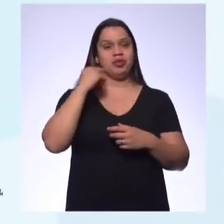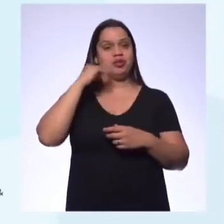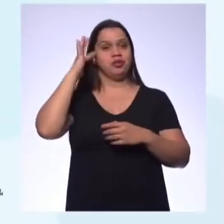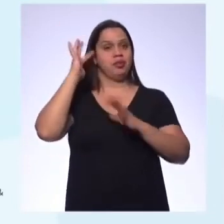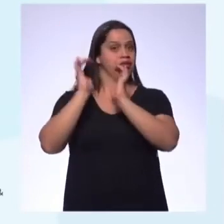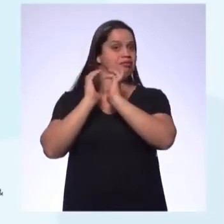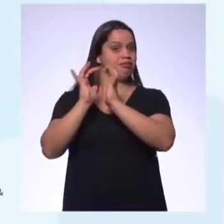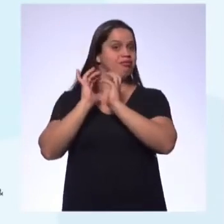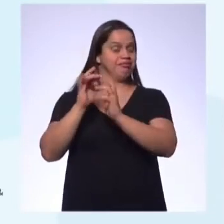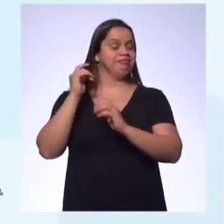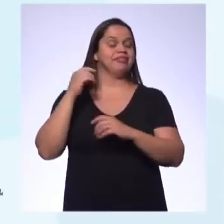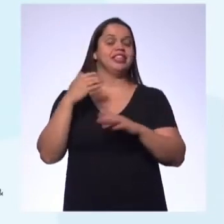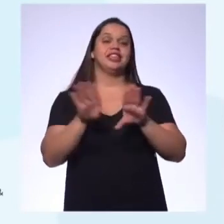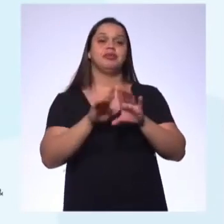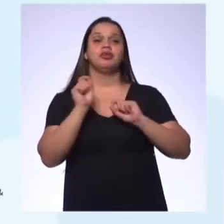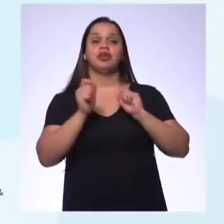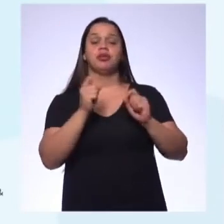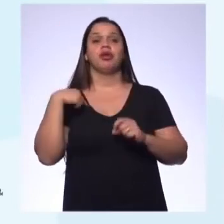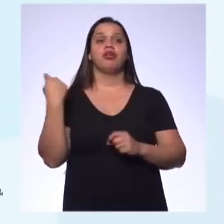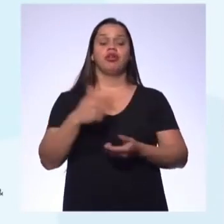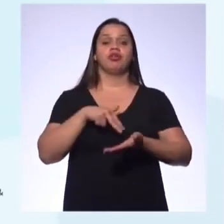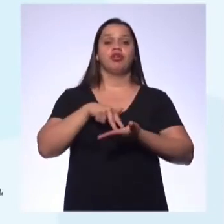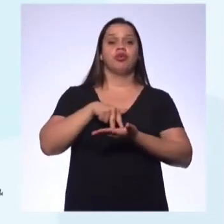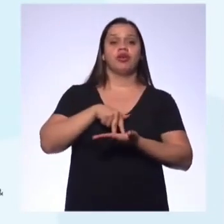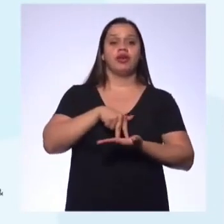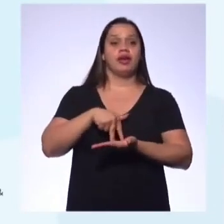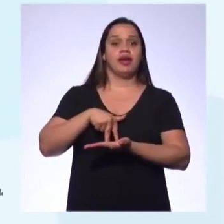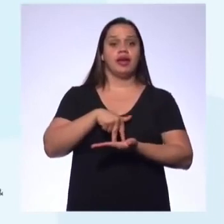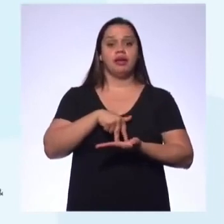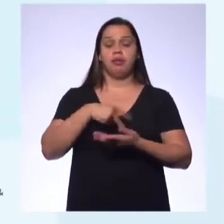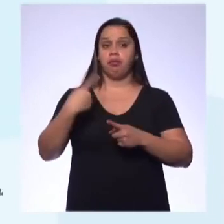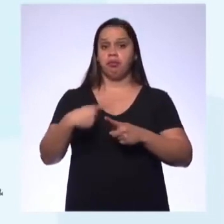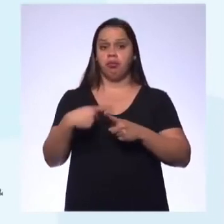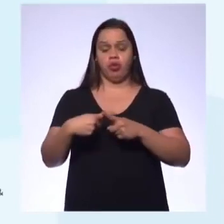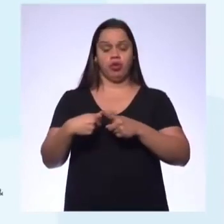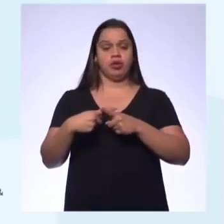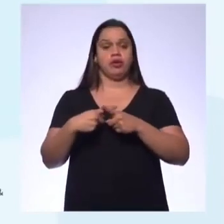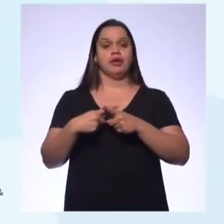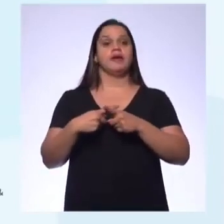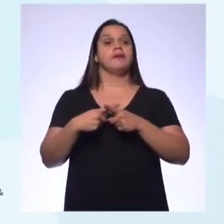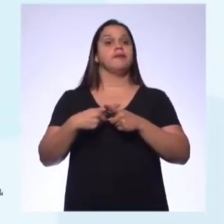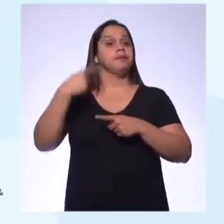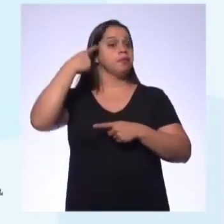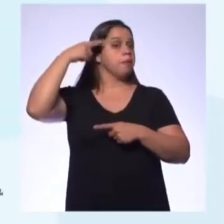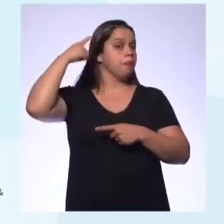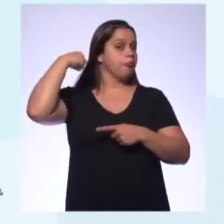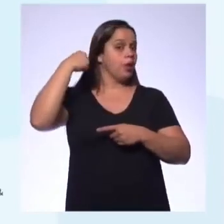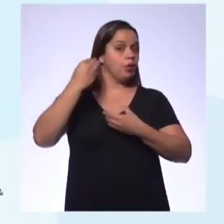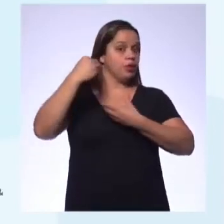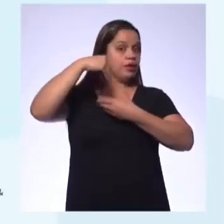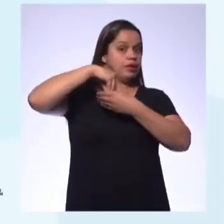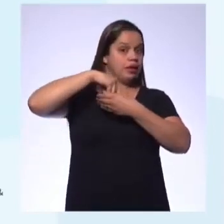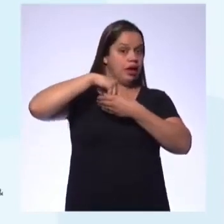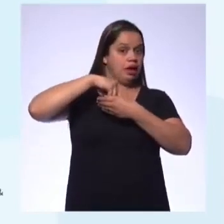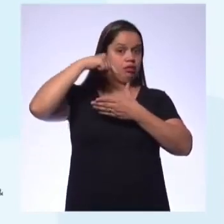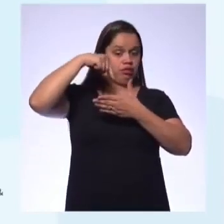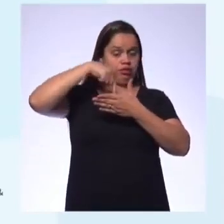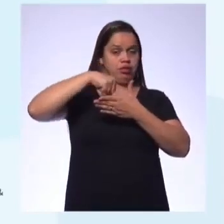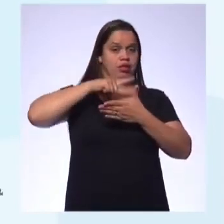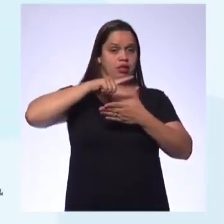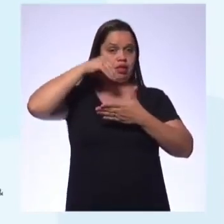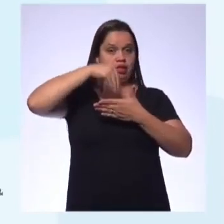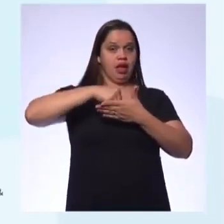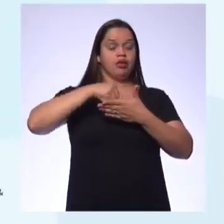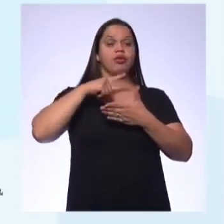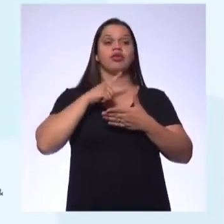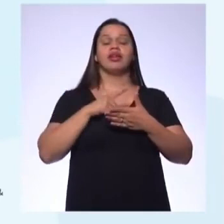também a questão do nosso equilíbrio, né? O ouvido interno está muito ligado ao equilíbrio, tal, e às vezes as pessoas não se